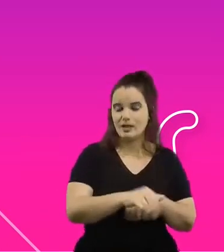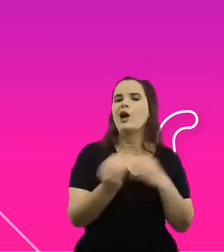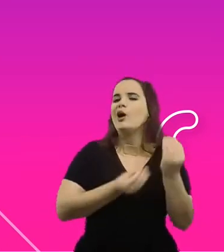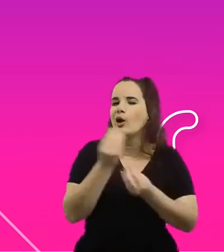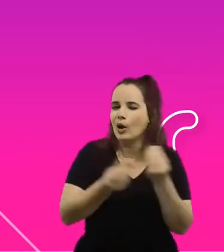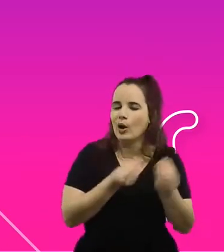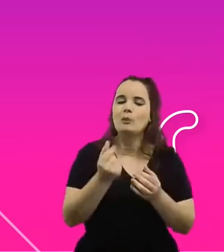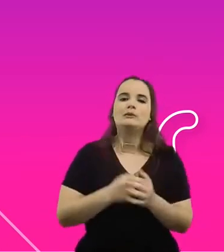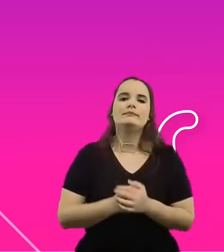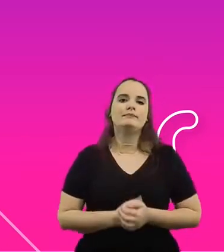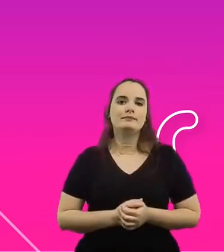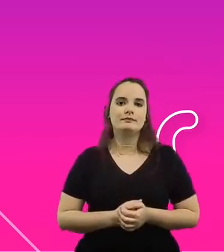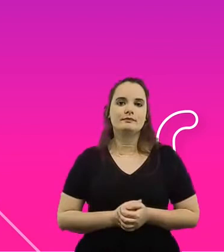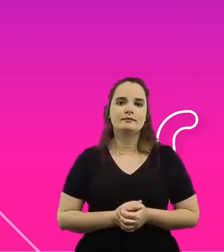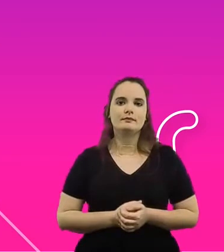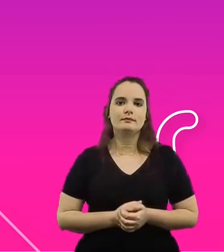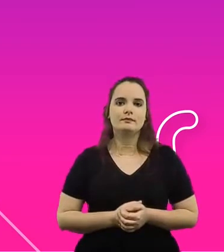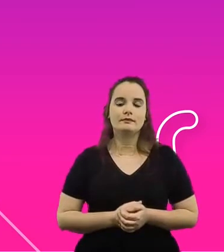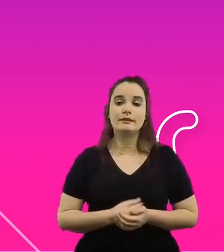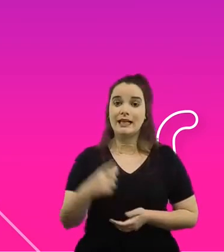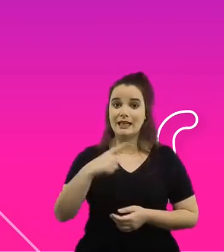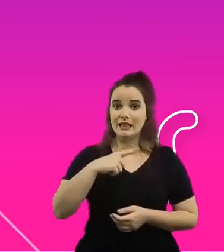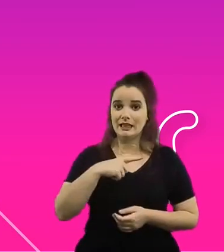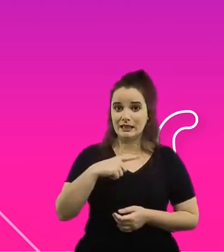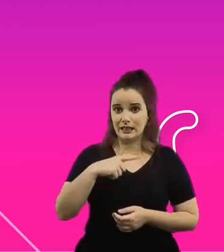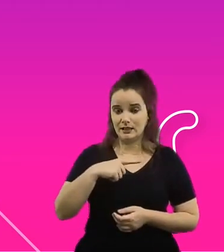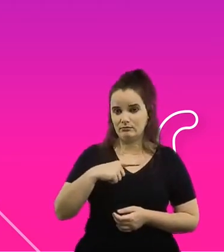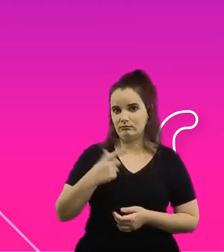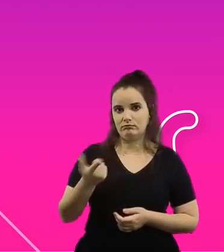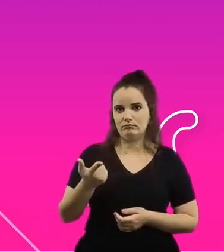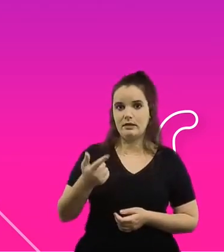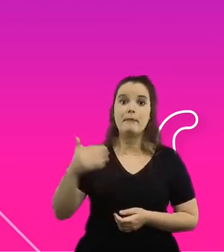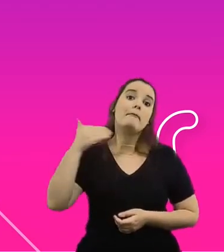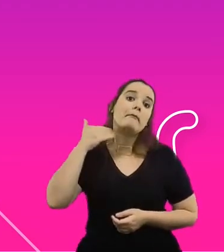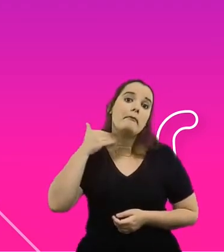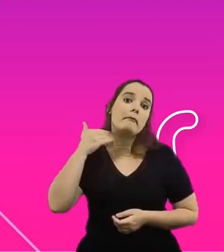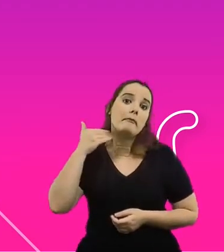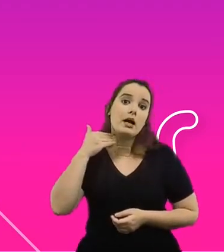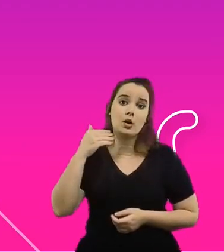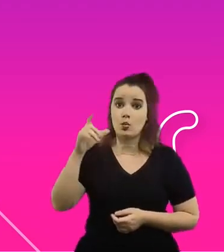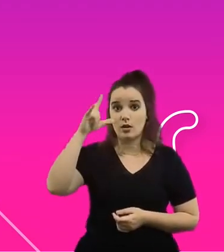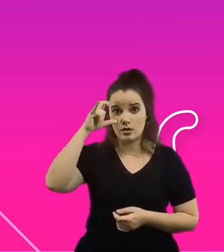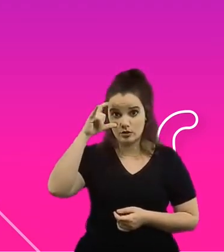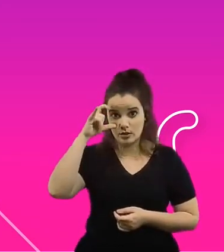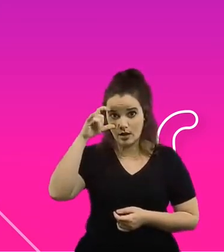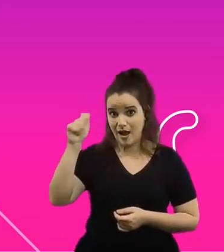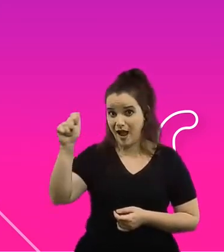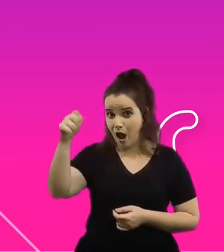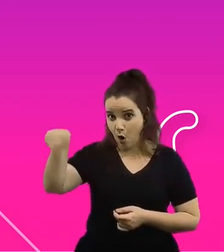você seguisse a página de um determinado banco no Instagram,